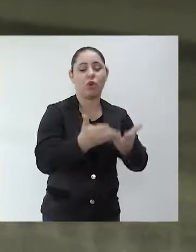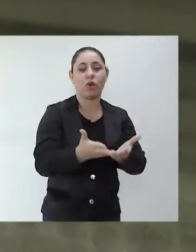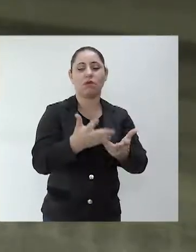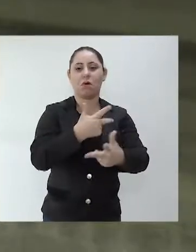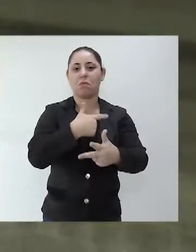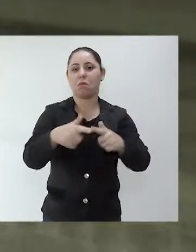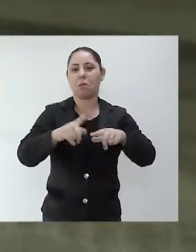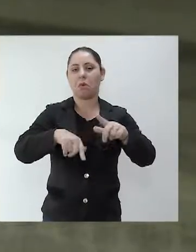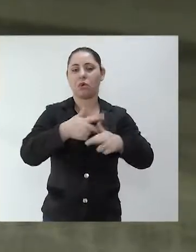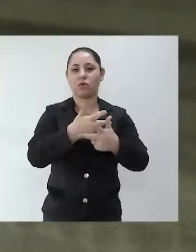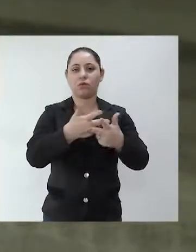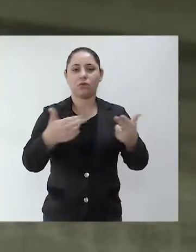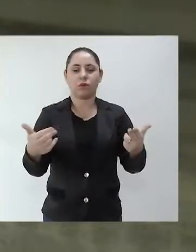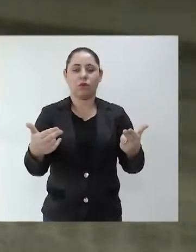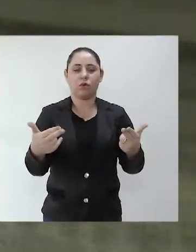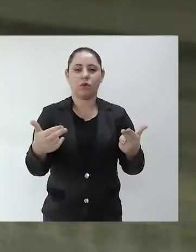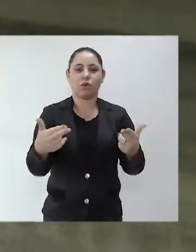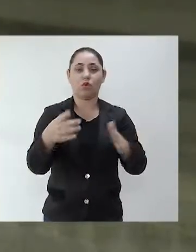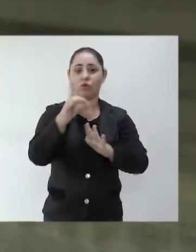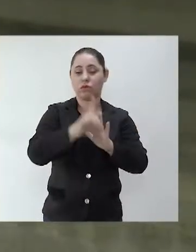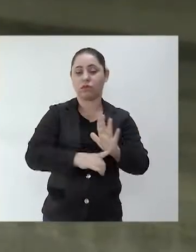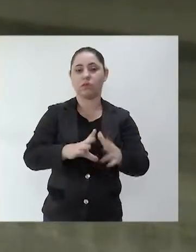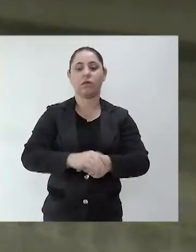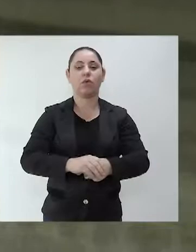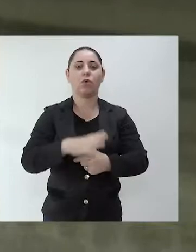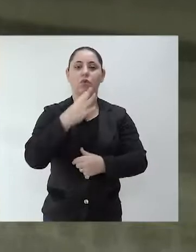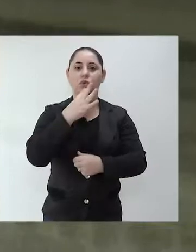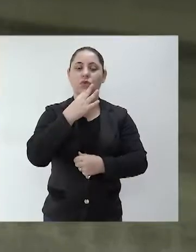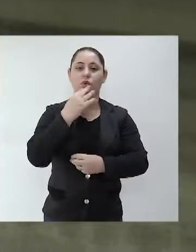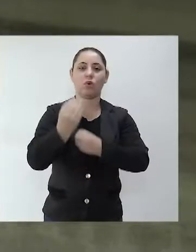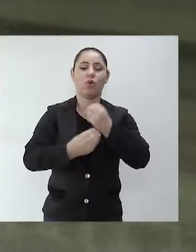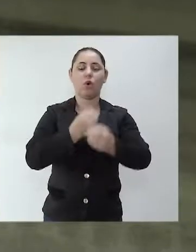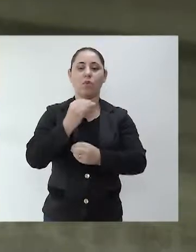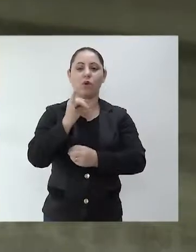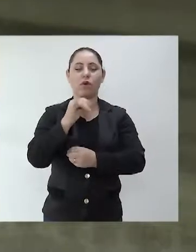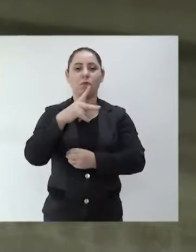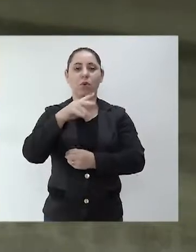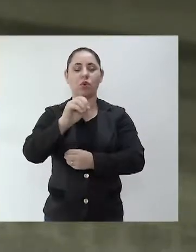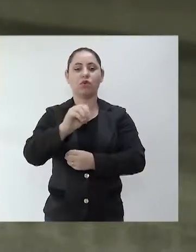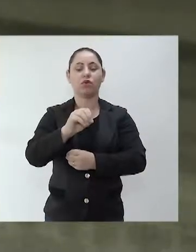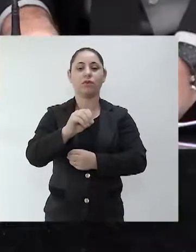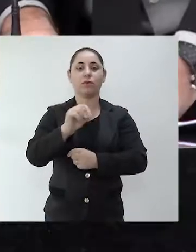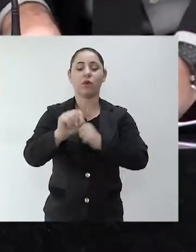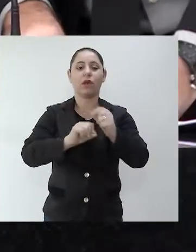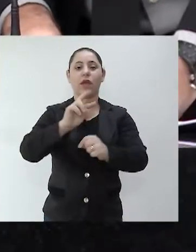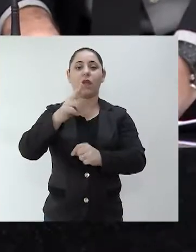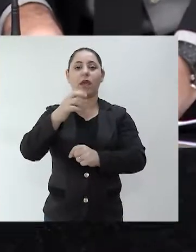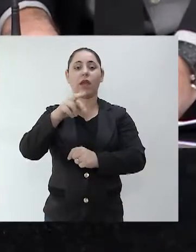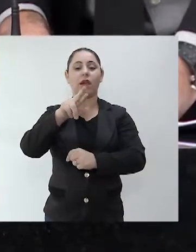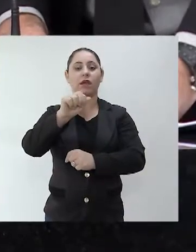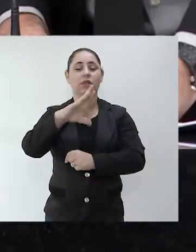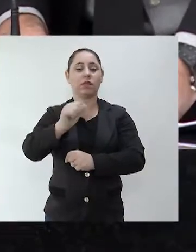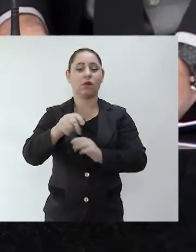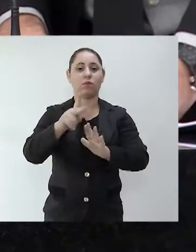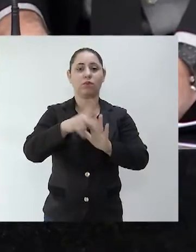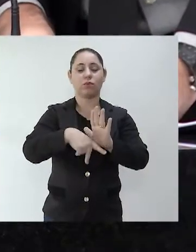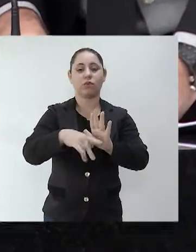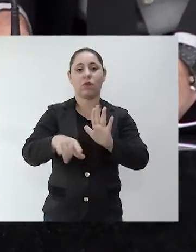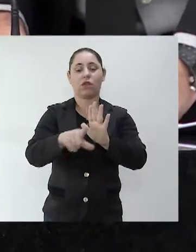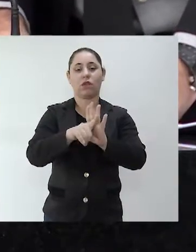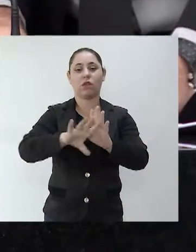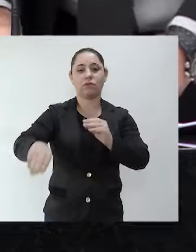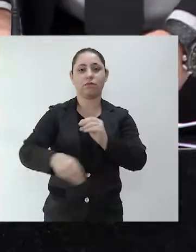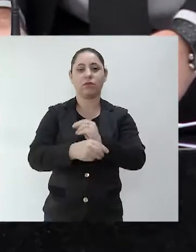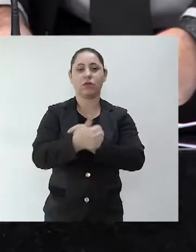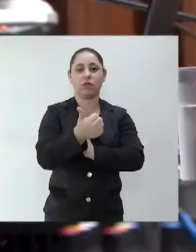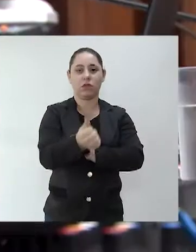Doação de Quaisquer Bens ou Direitos, conhecido como Imposto de Herança. O projeto de lei recebeu